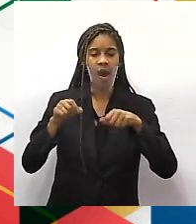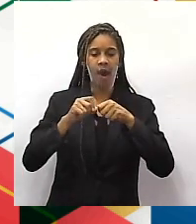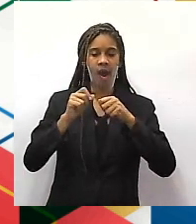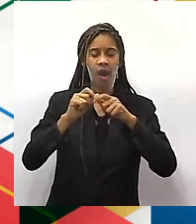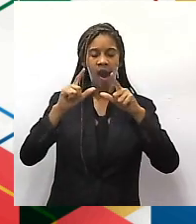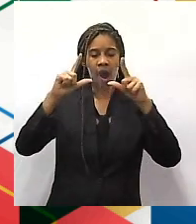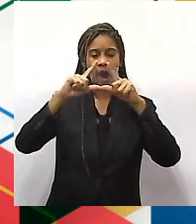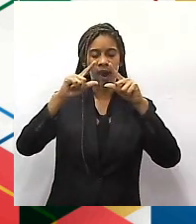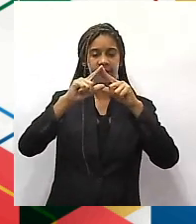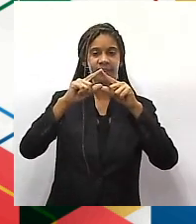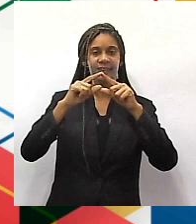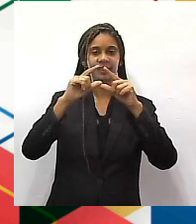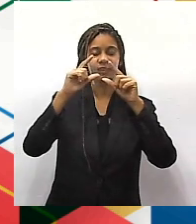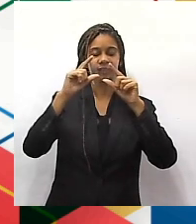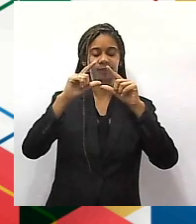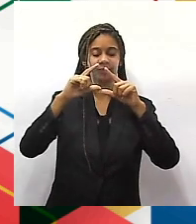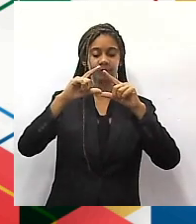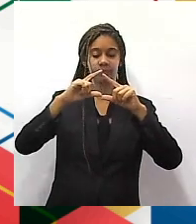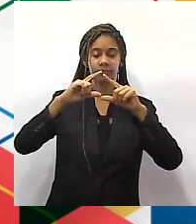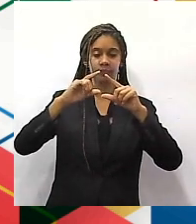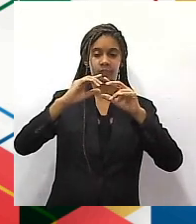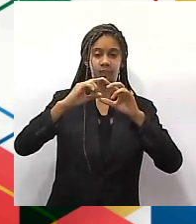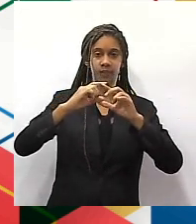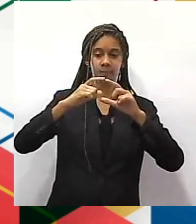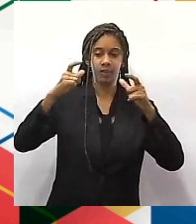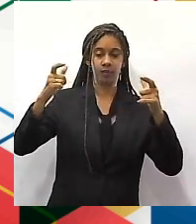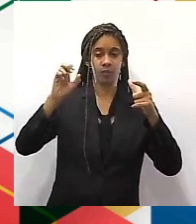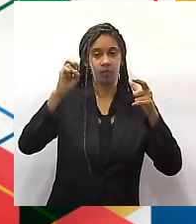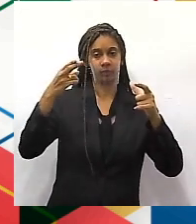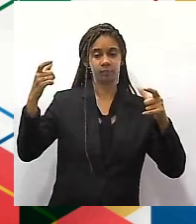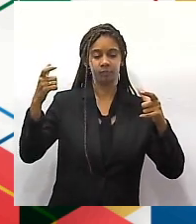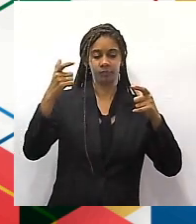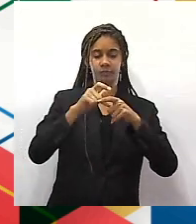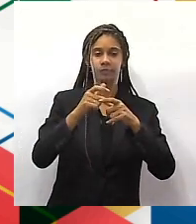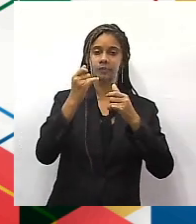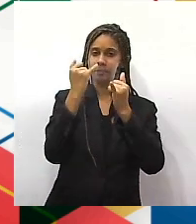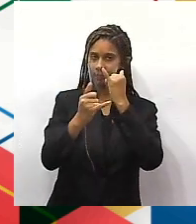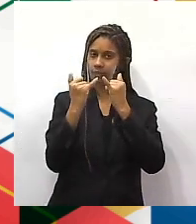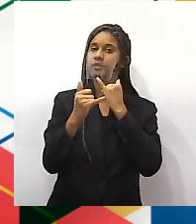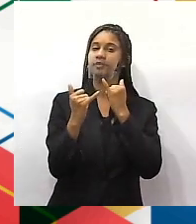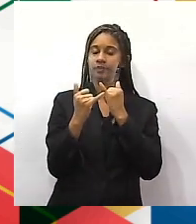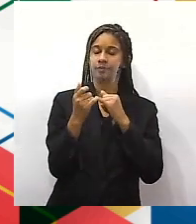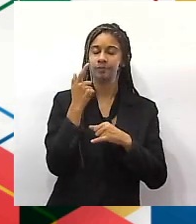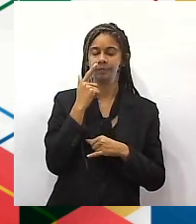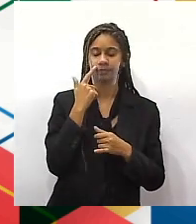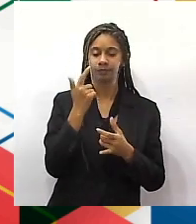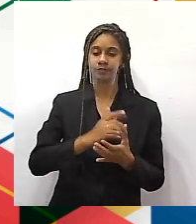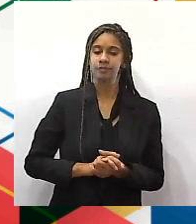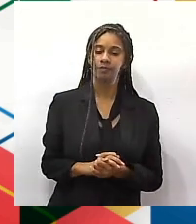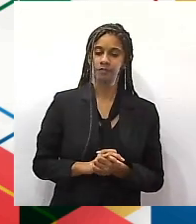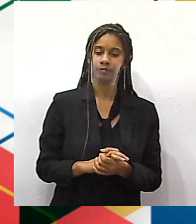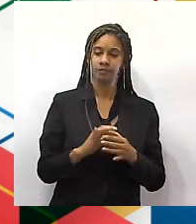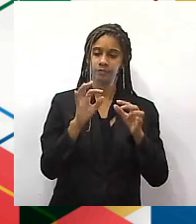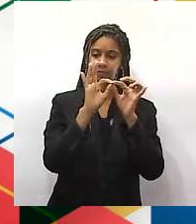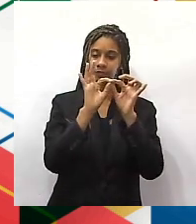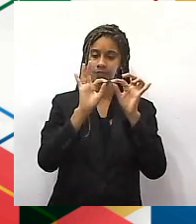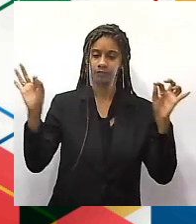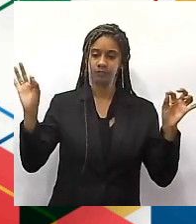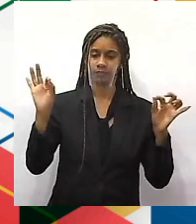triângulo menor semelhante ao triângulo maior. Vocês estão vendo aí, ó, que quando eu traço aqui uma reta